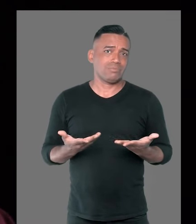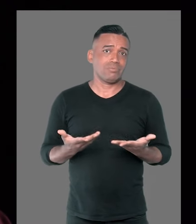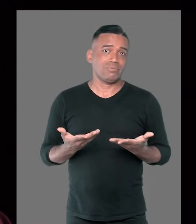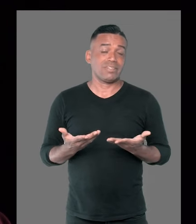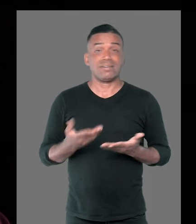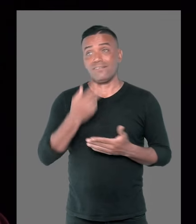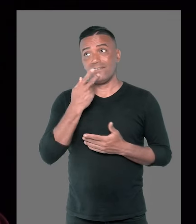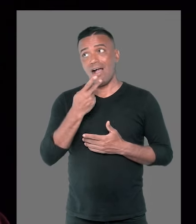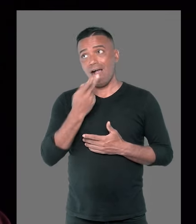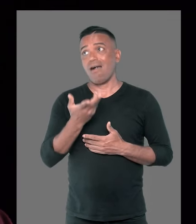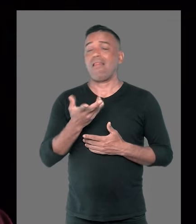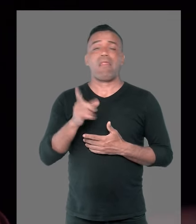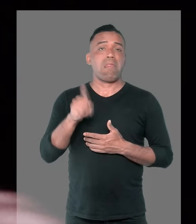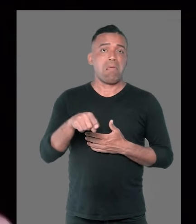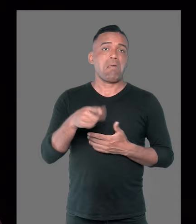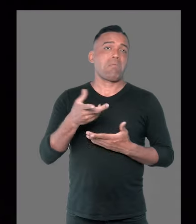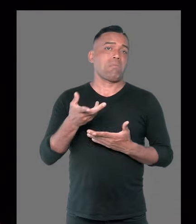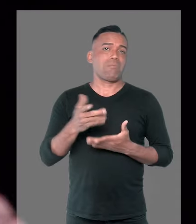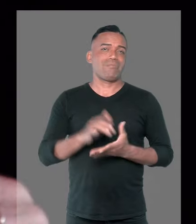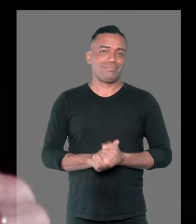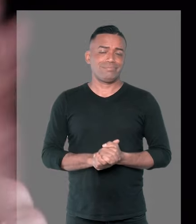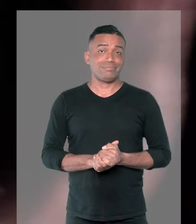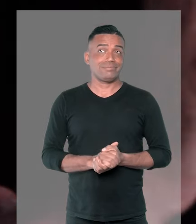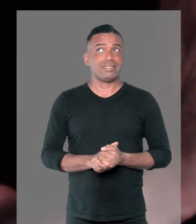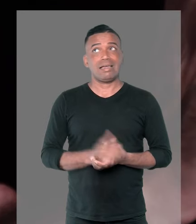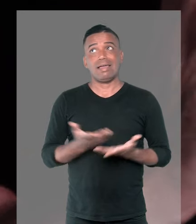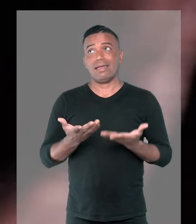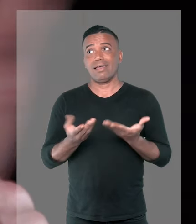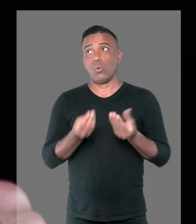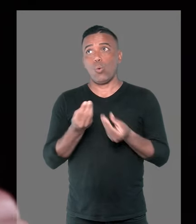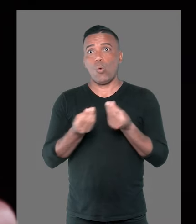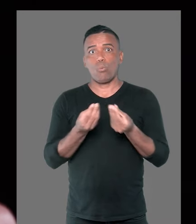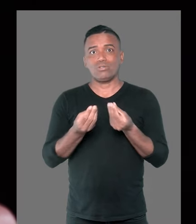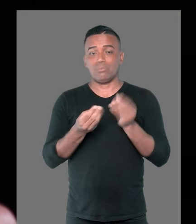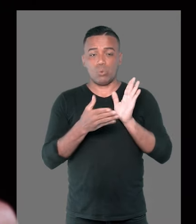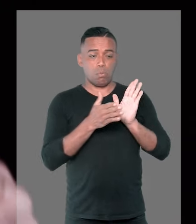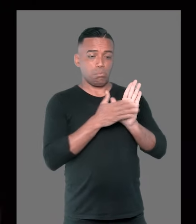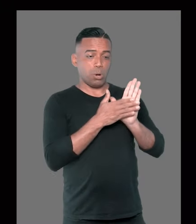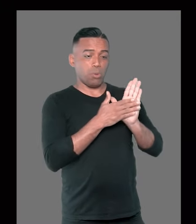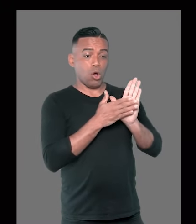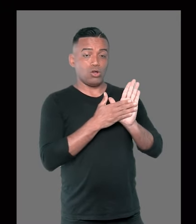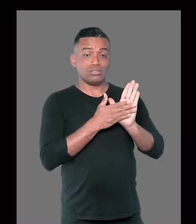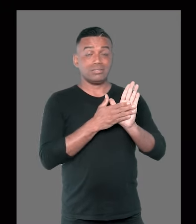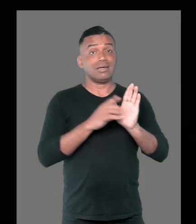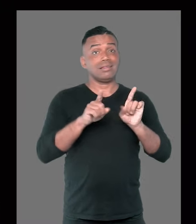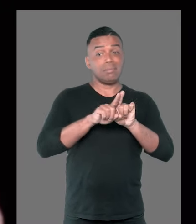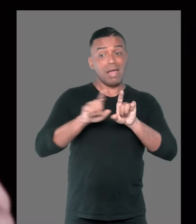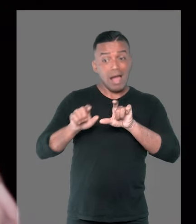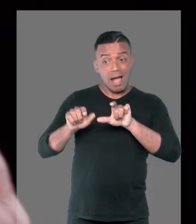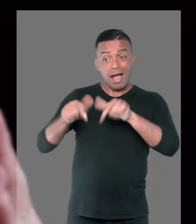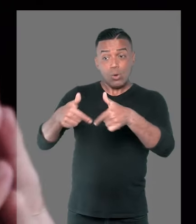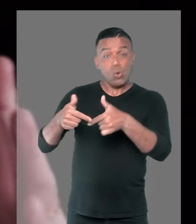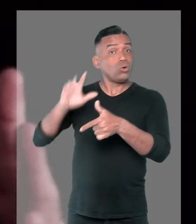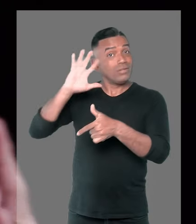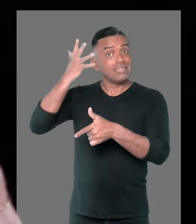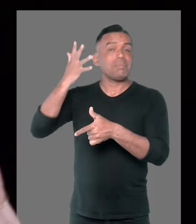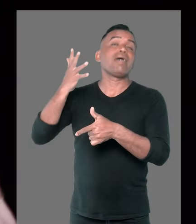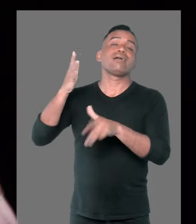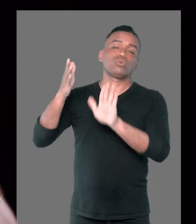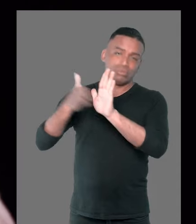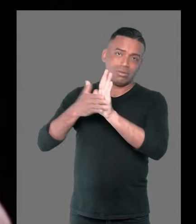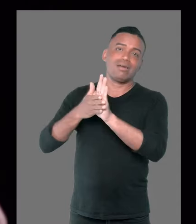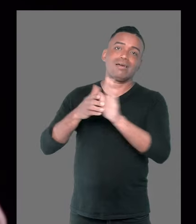que ela diz que é é como se a proposta e a realização da proposta fossem a mesma coisa é isso que faz com